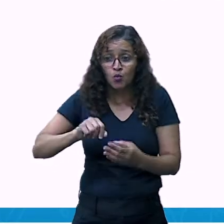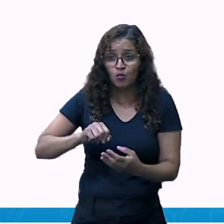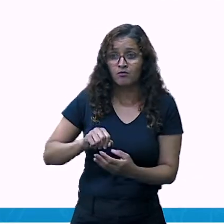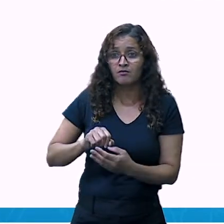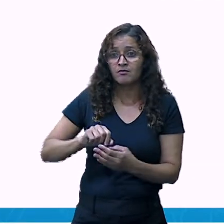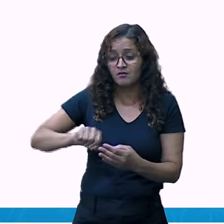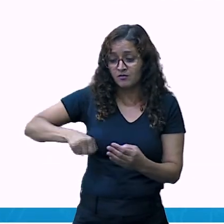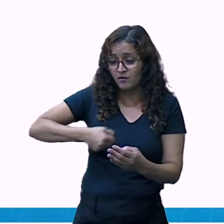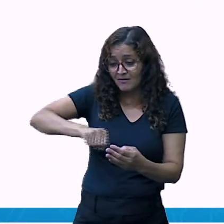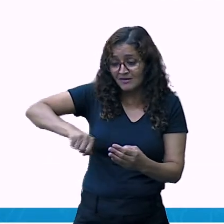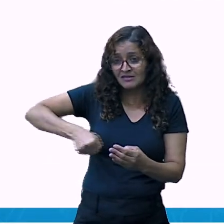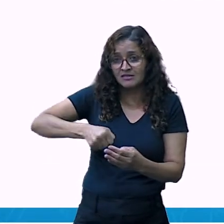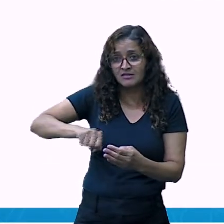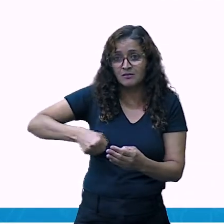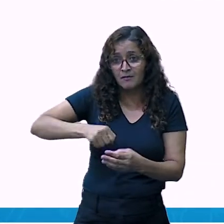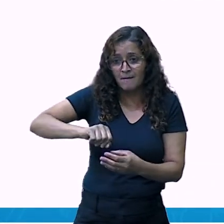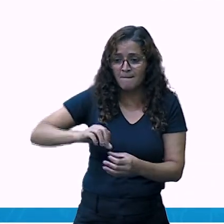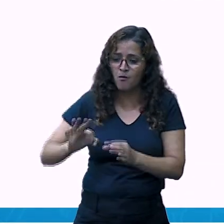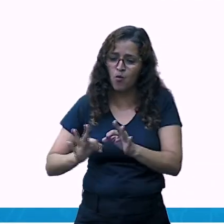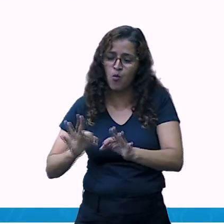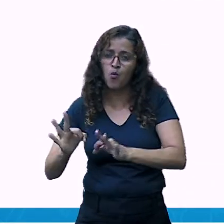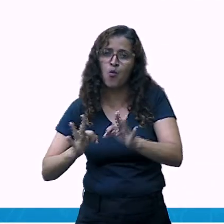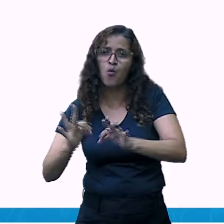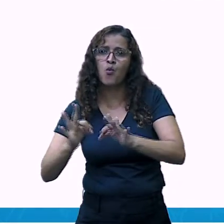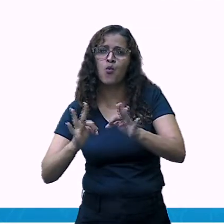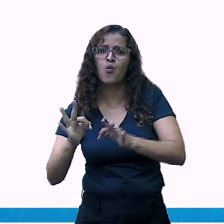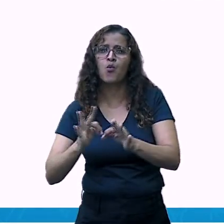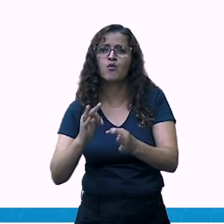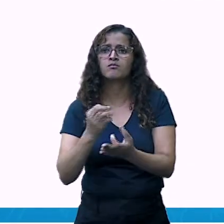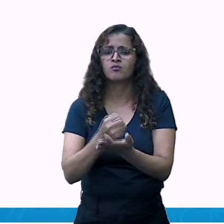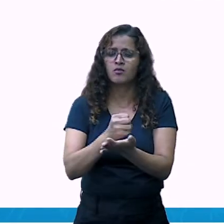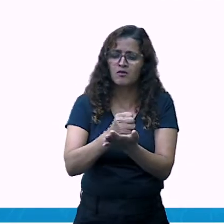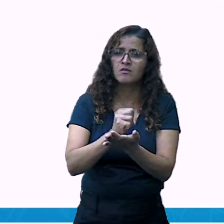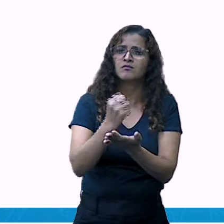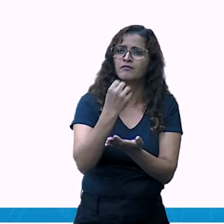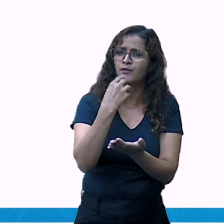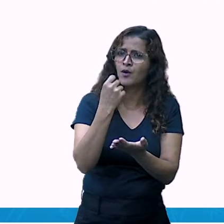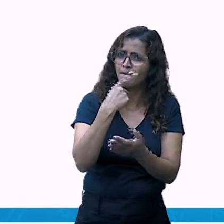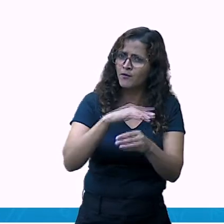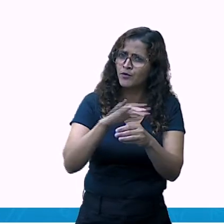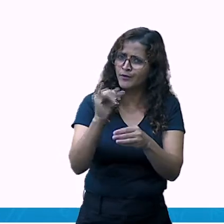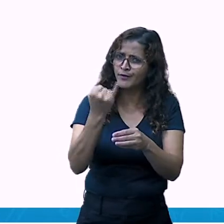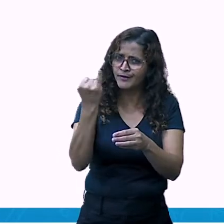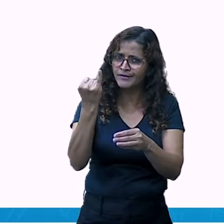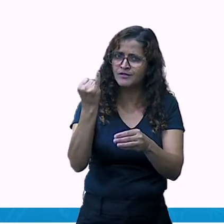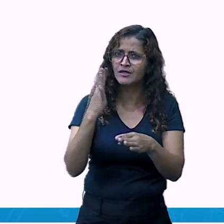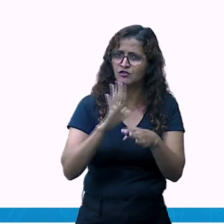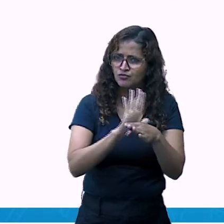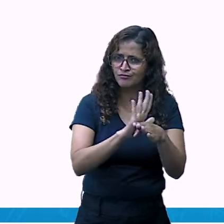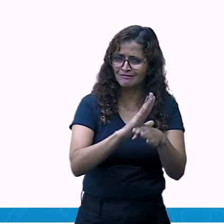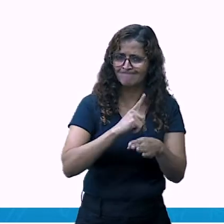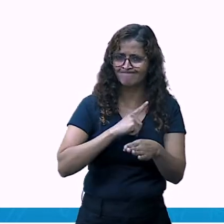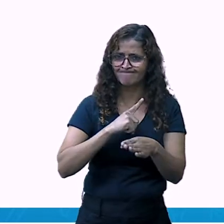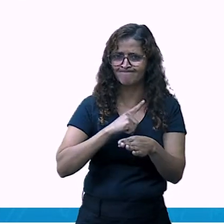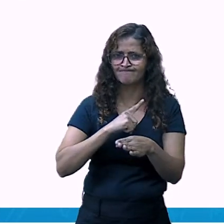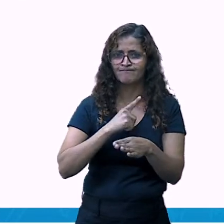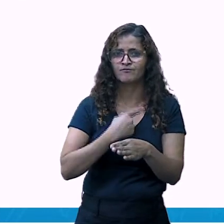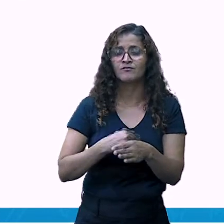antibióticos. Nós já falamos aí, e eu até citei alguns mais conhecidos.